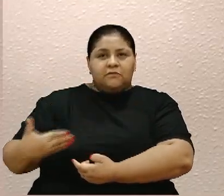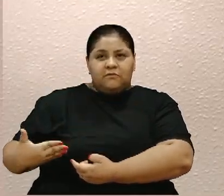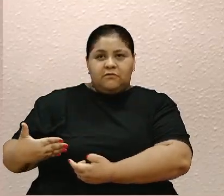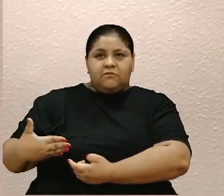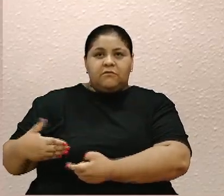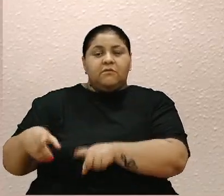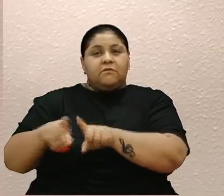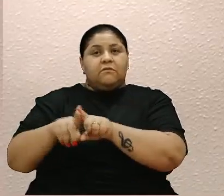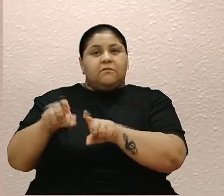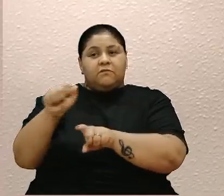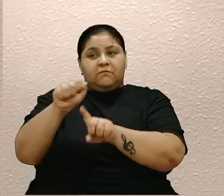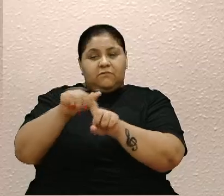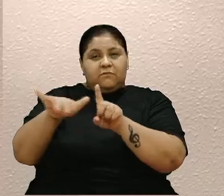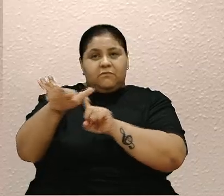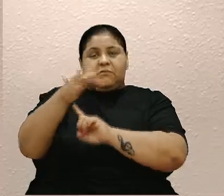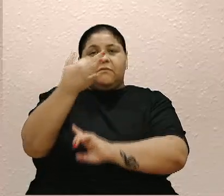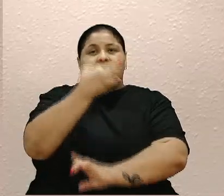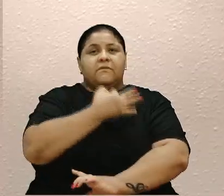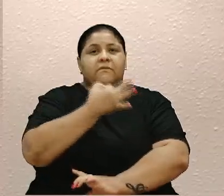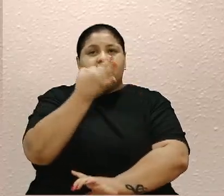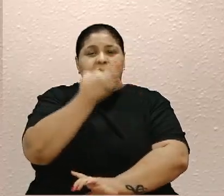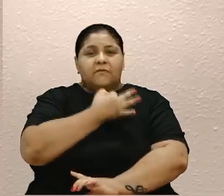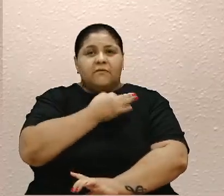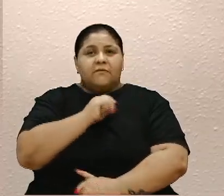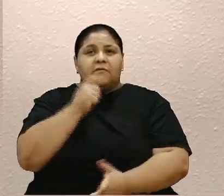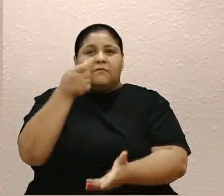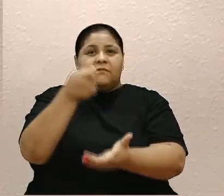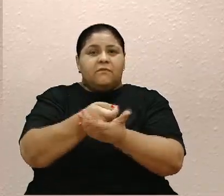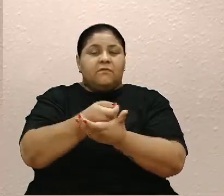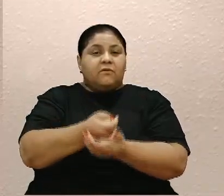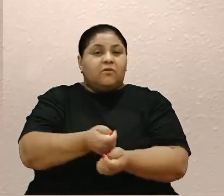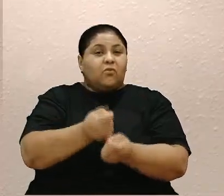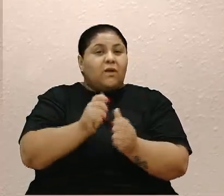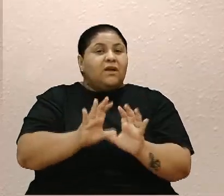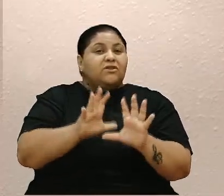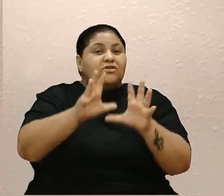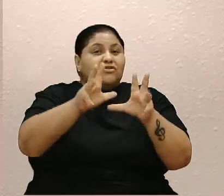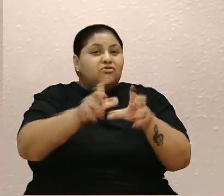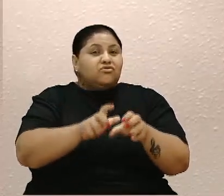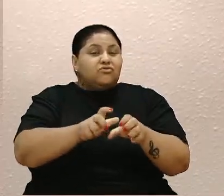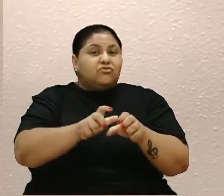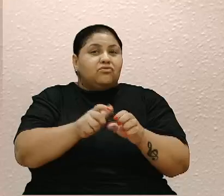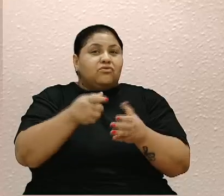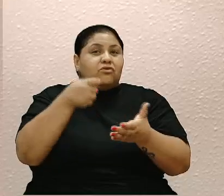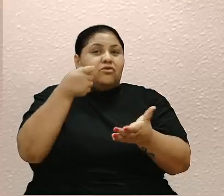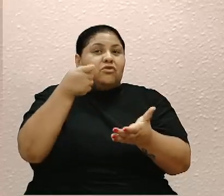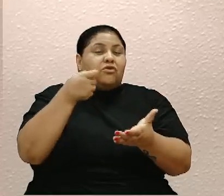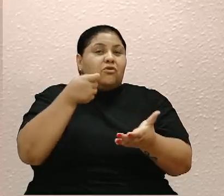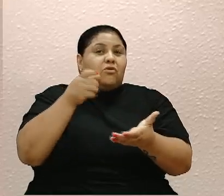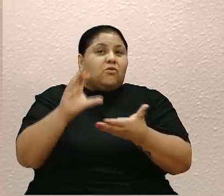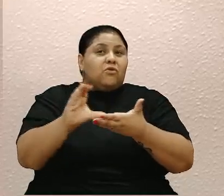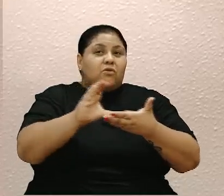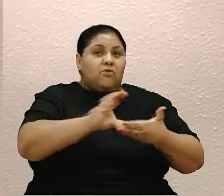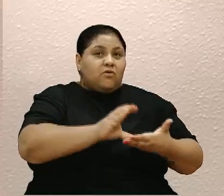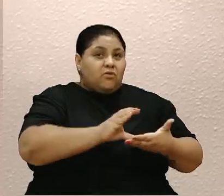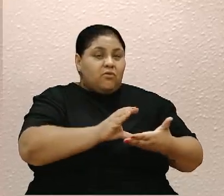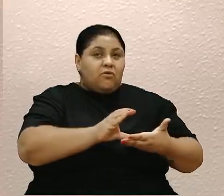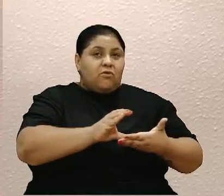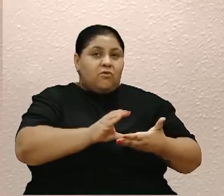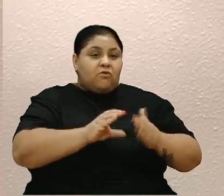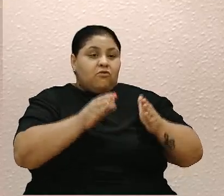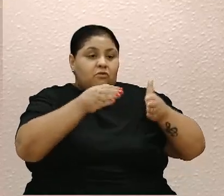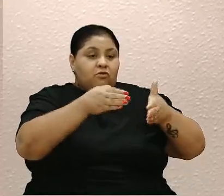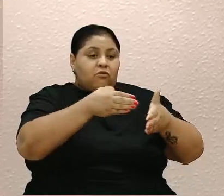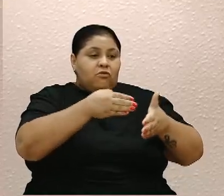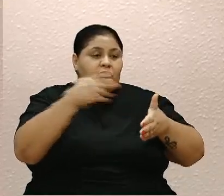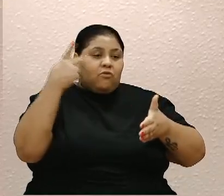assistência social, que Caxias do Sul banca quase na sua totalidade o orçamento que vai para as políticas públicas. Esse tipo de